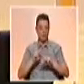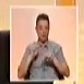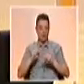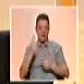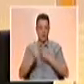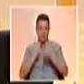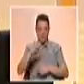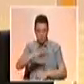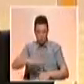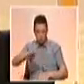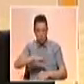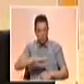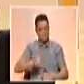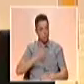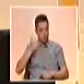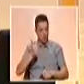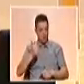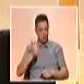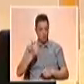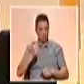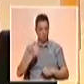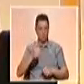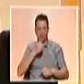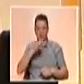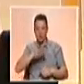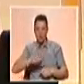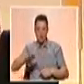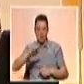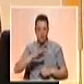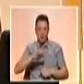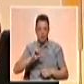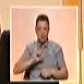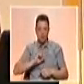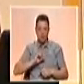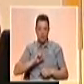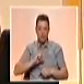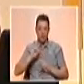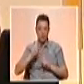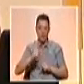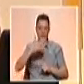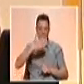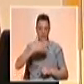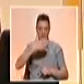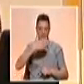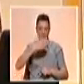Em algumas zonas, sim, houve alguma melhoria, nomeadamente na minha zona. Então de... No estuário, por exemplo, no estuário do Tejo, houve